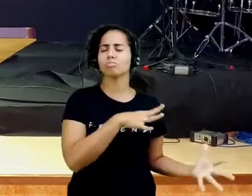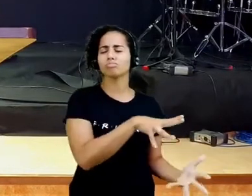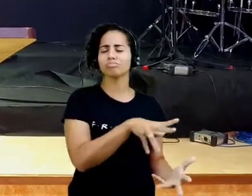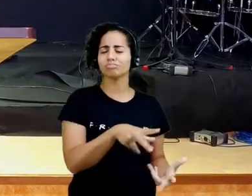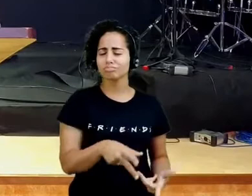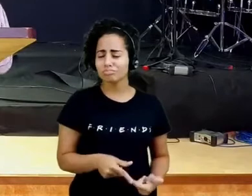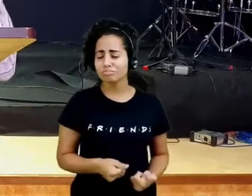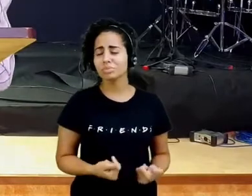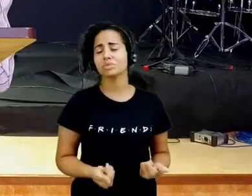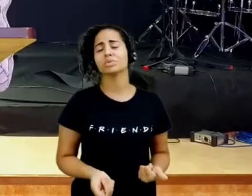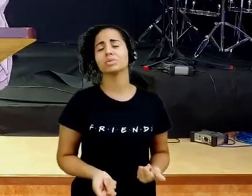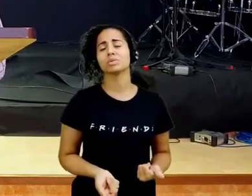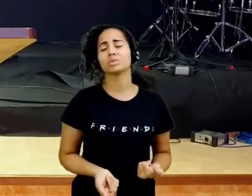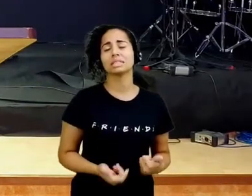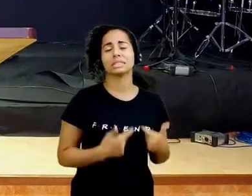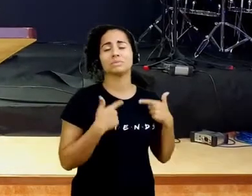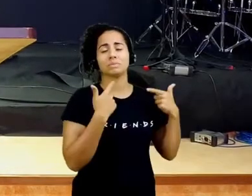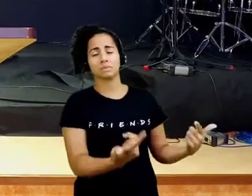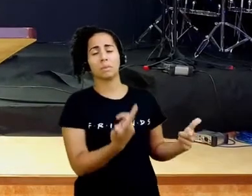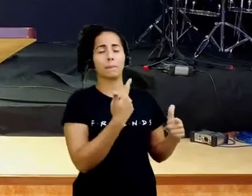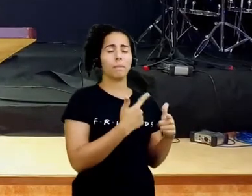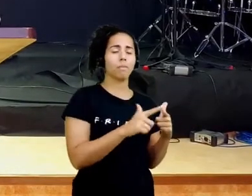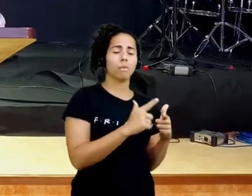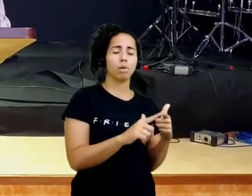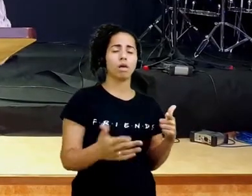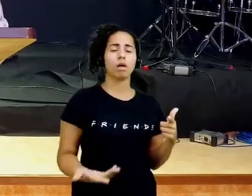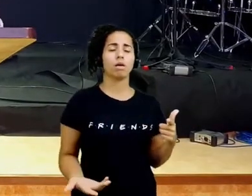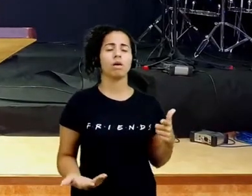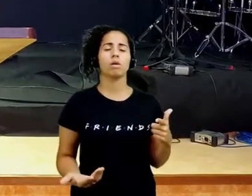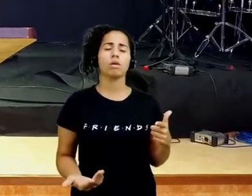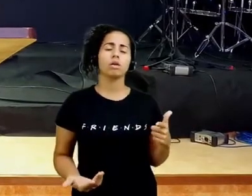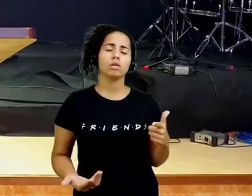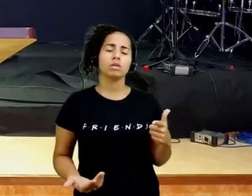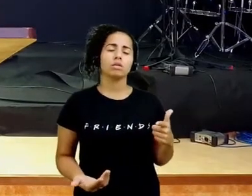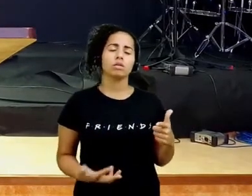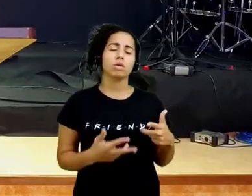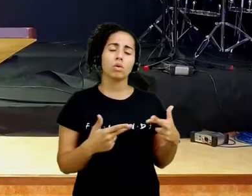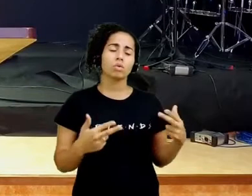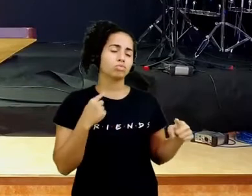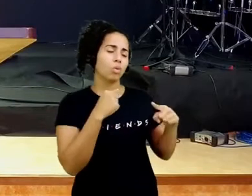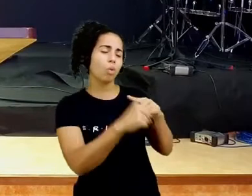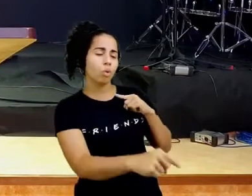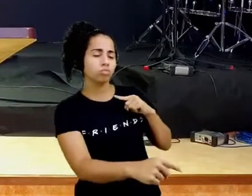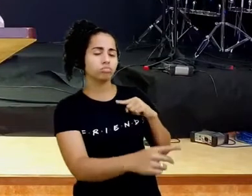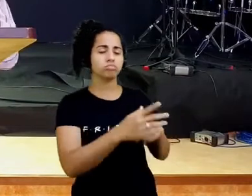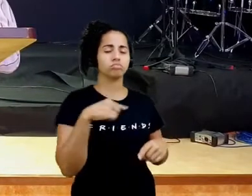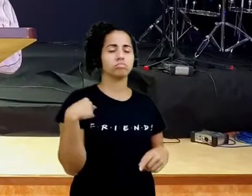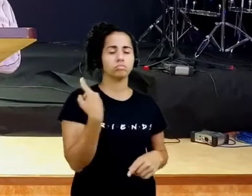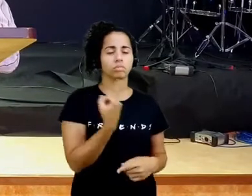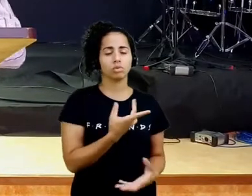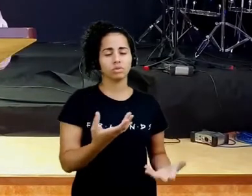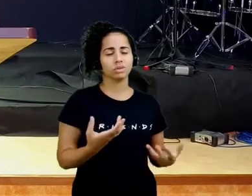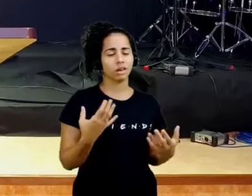Pai, por tantas coisas, por tanta adversidade, por tantas coisas que vêm contra nós e tentam